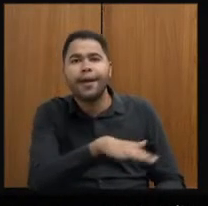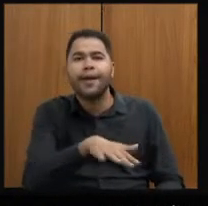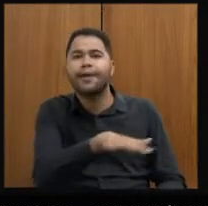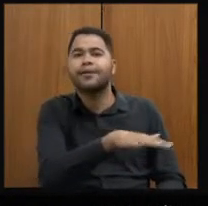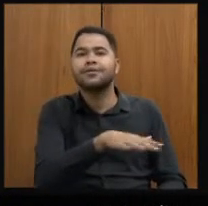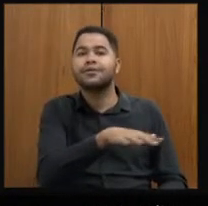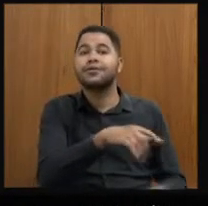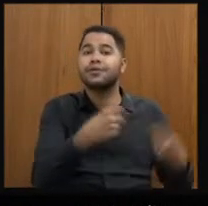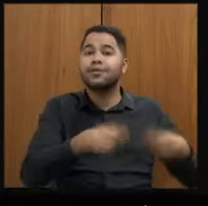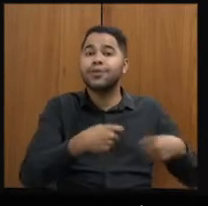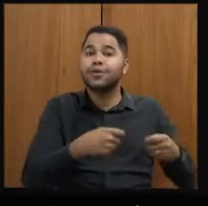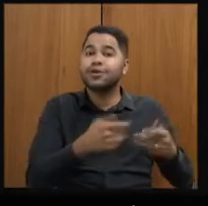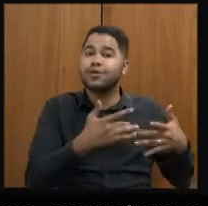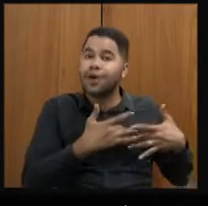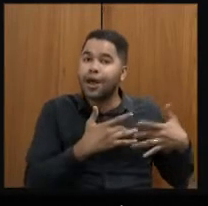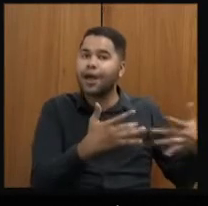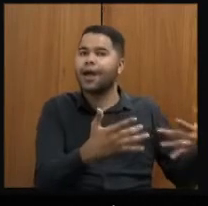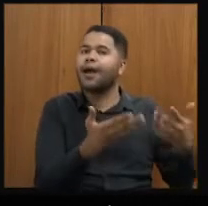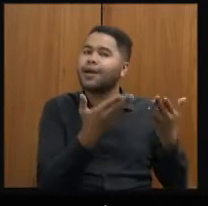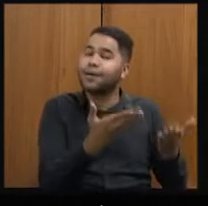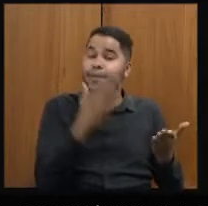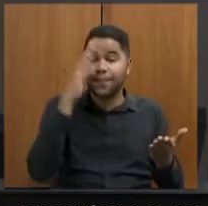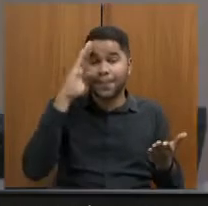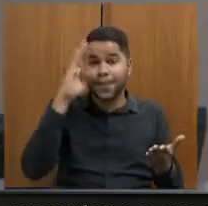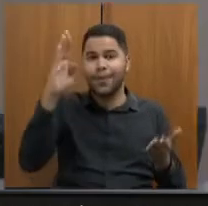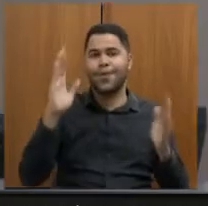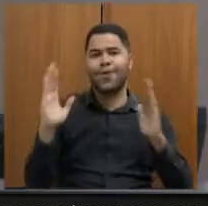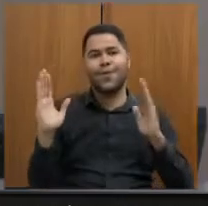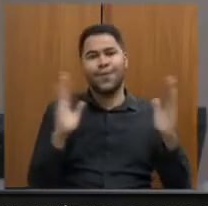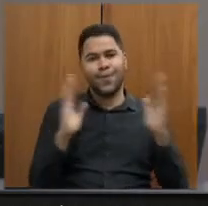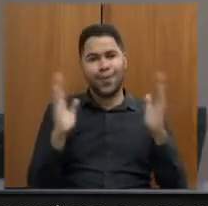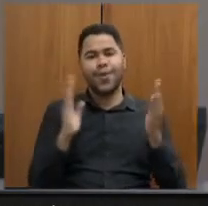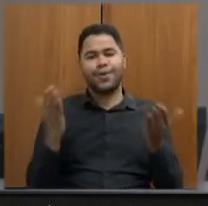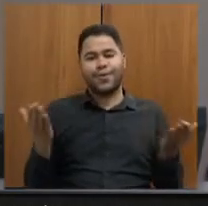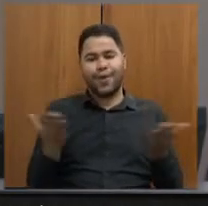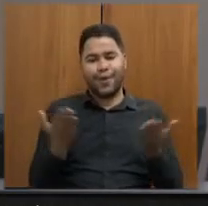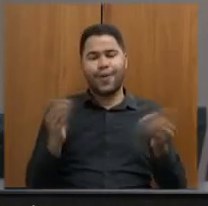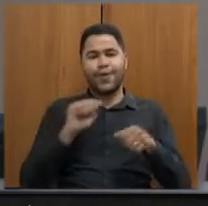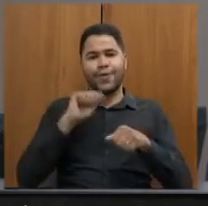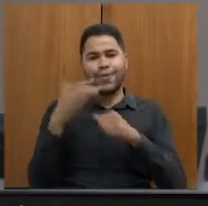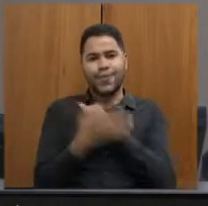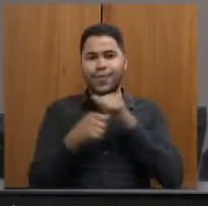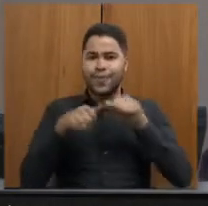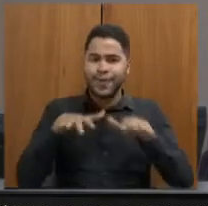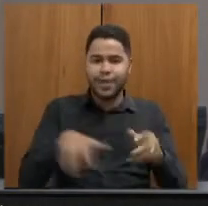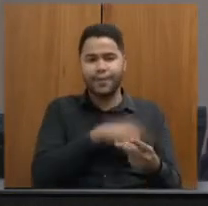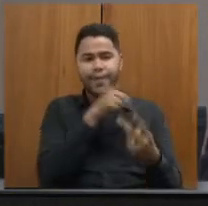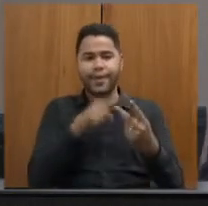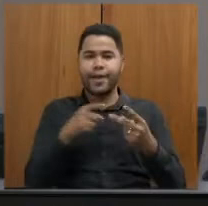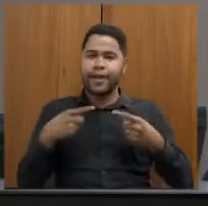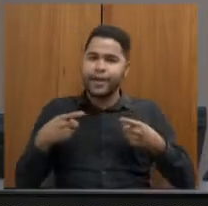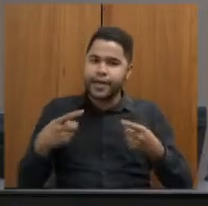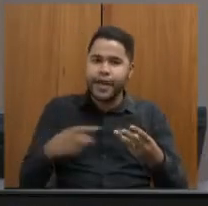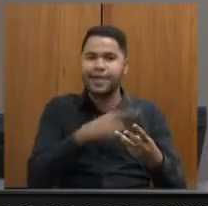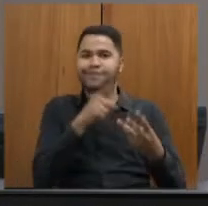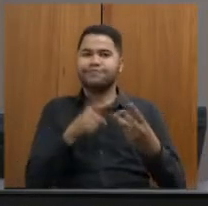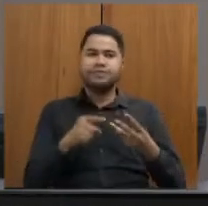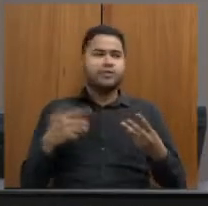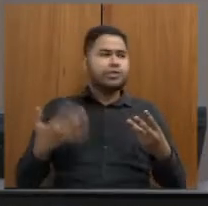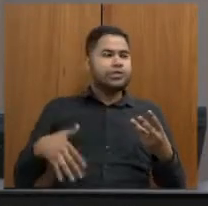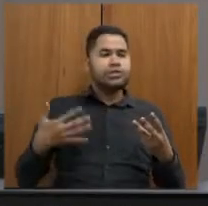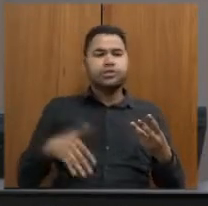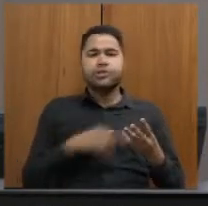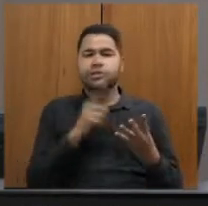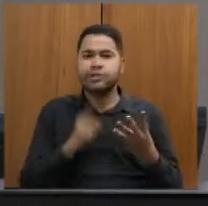que necessitam de apoio Principalmente nesse momento que a gente vem vivendo aí de pandemia de guerra de inseguranças